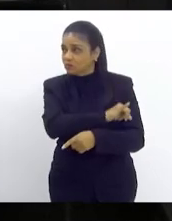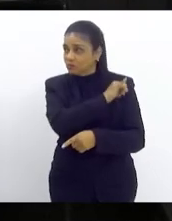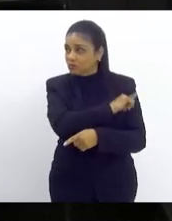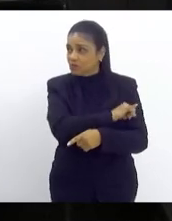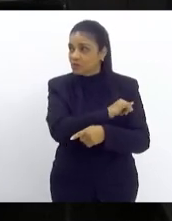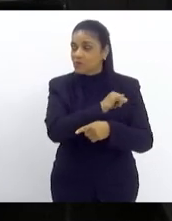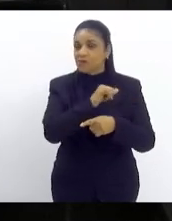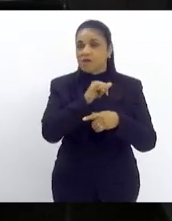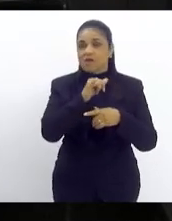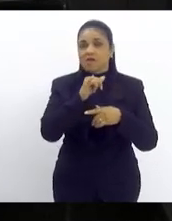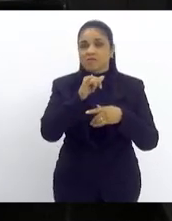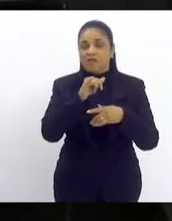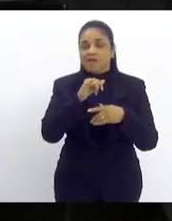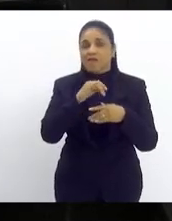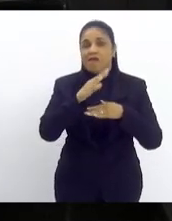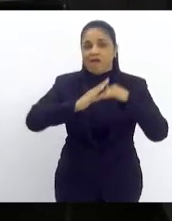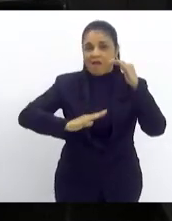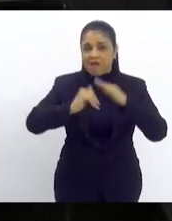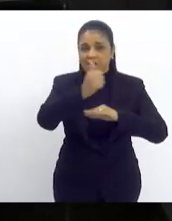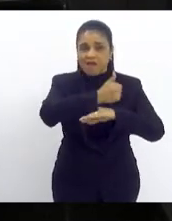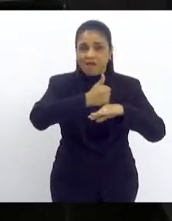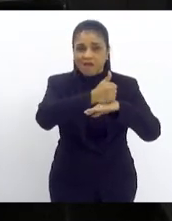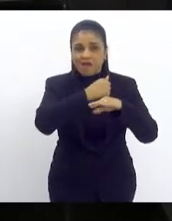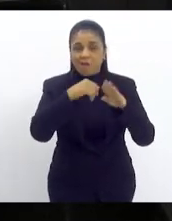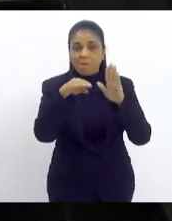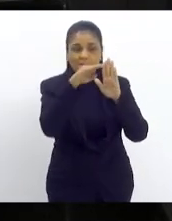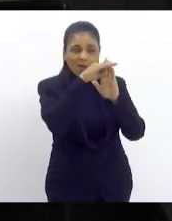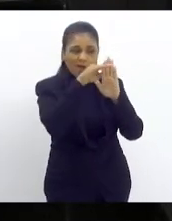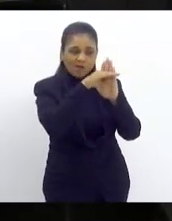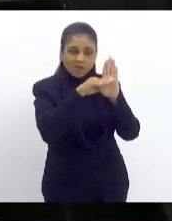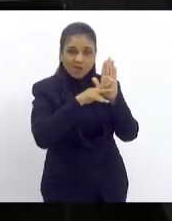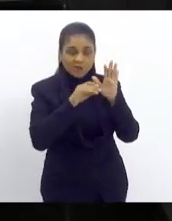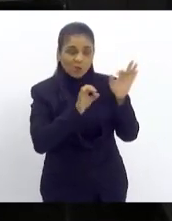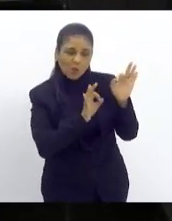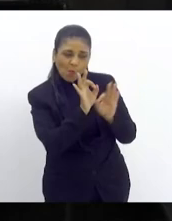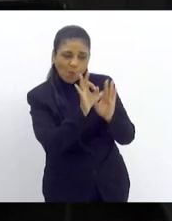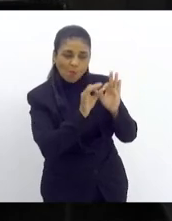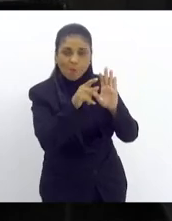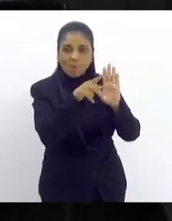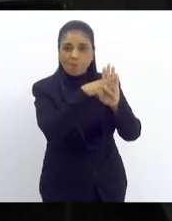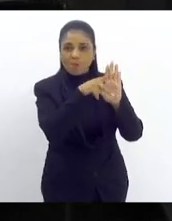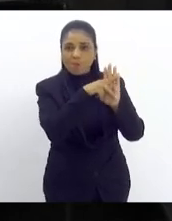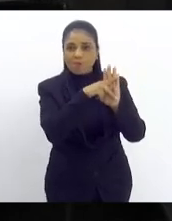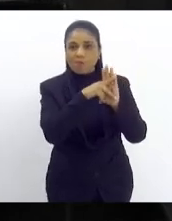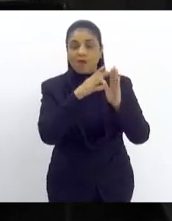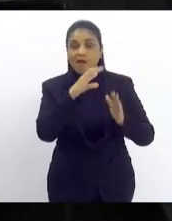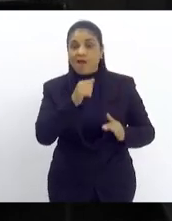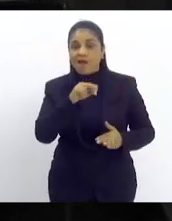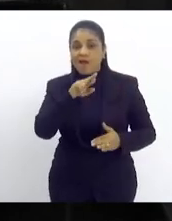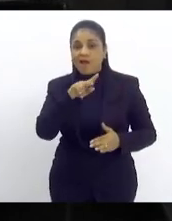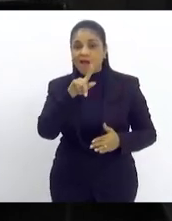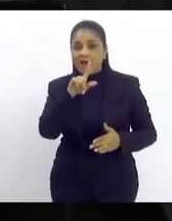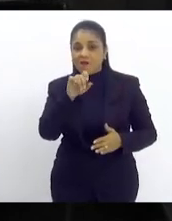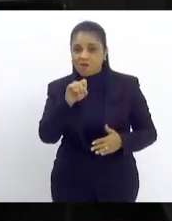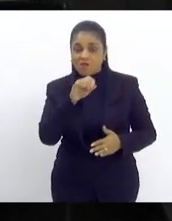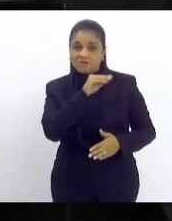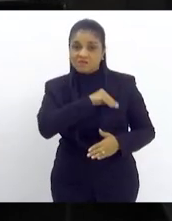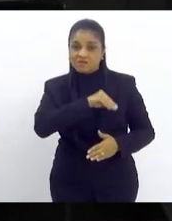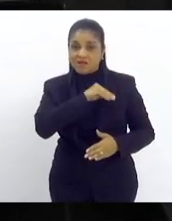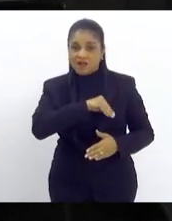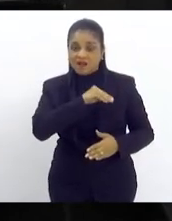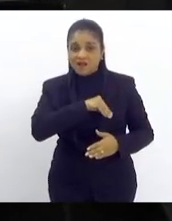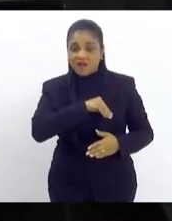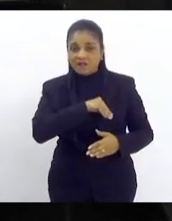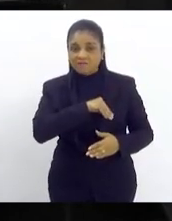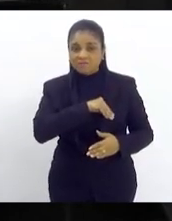Professor Josemar pautadas num plano de cargos e salários ficam